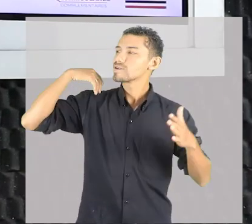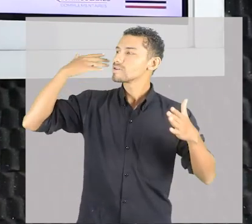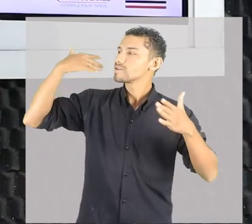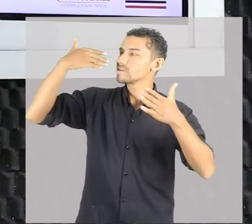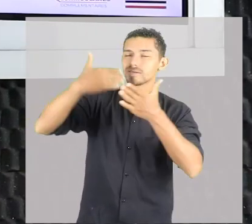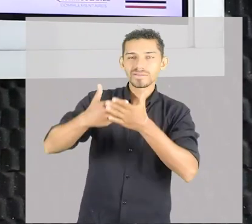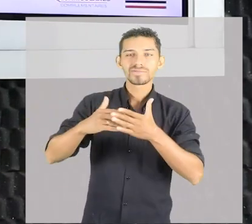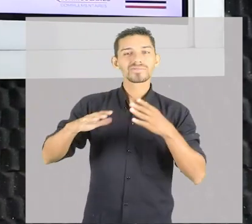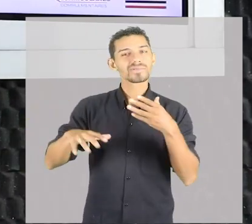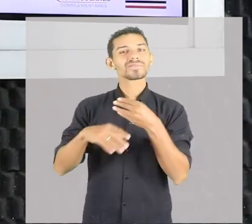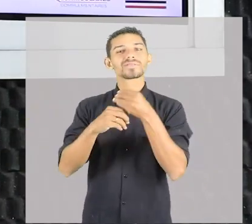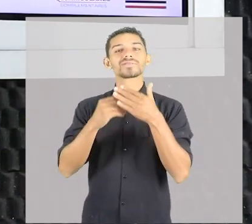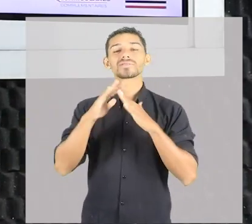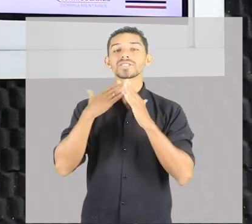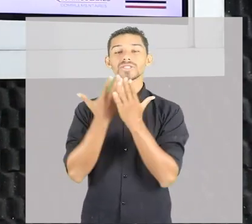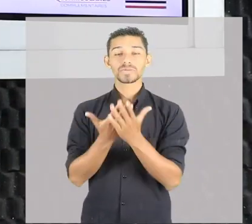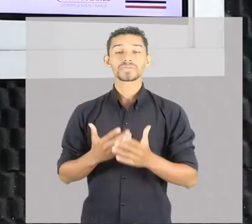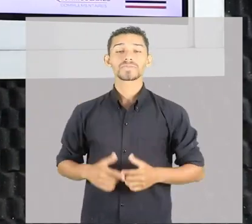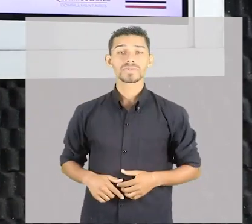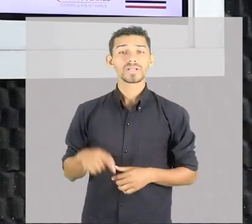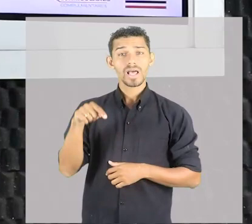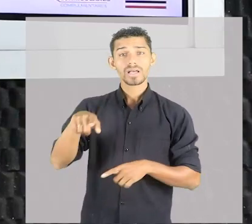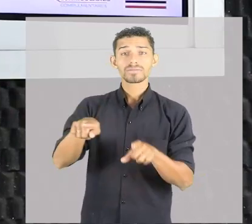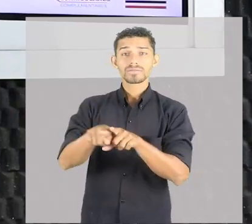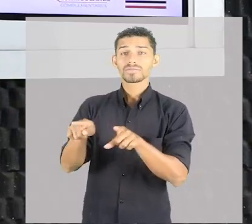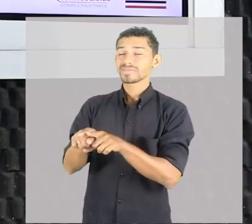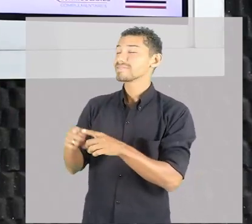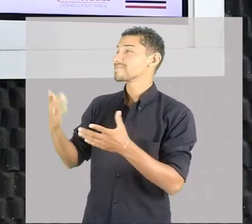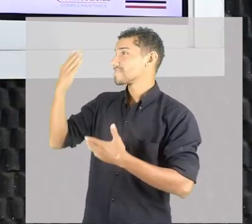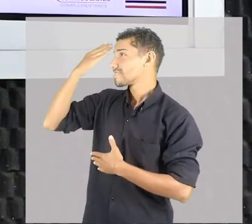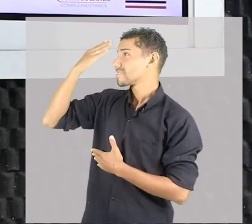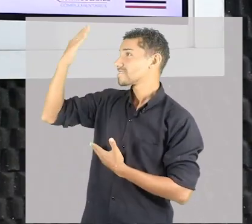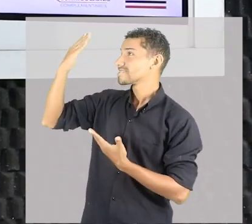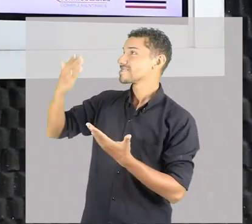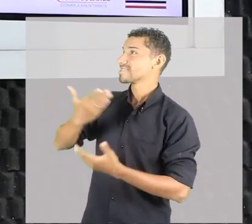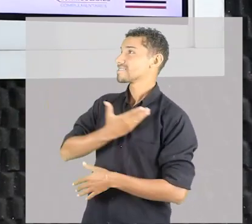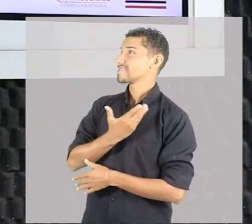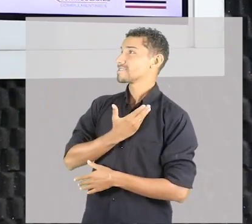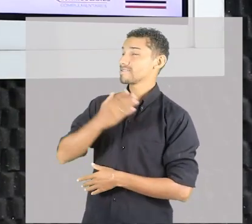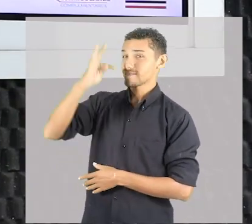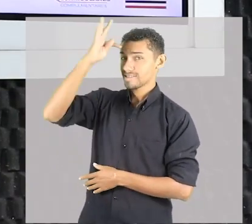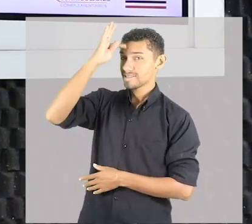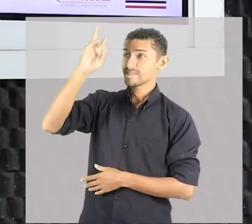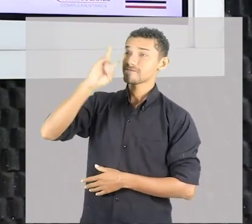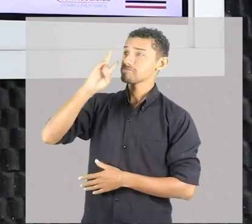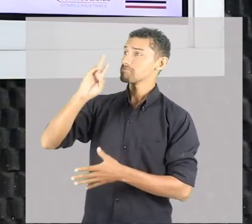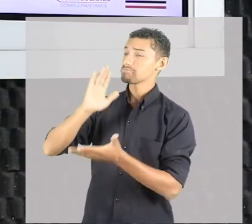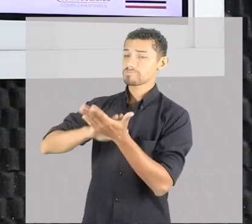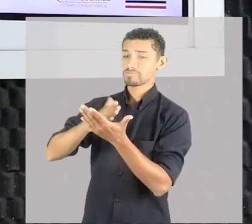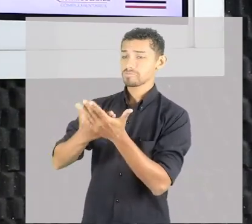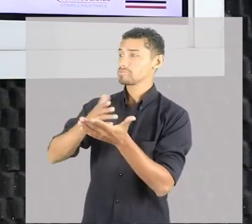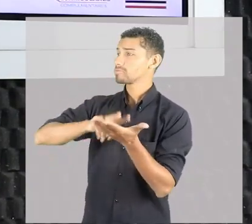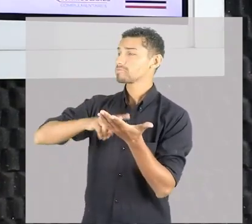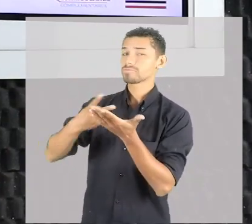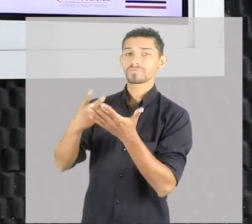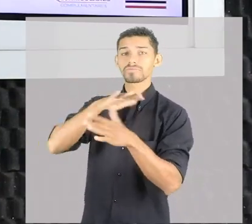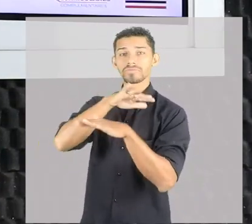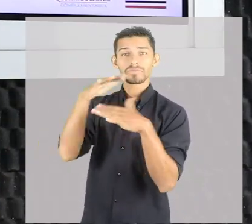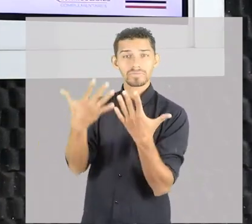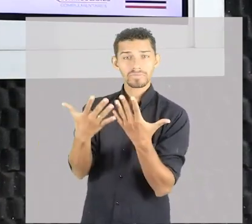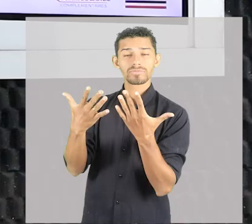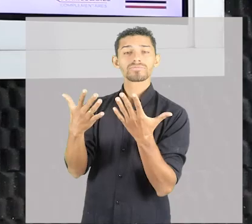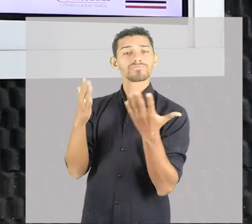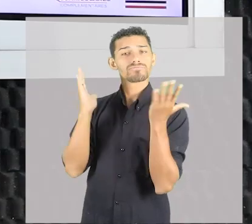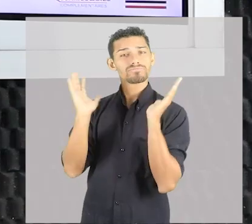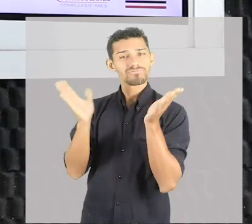à escola aqui comigo também meu grande amigo Tyron trazendo uma interpretação top aí pra comunidade surda que